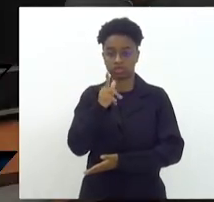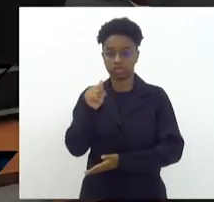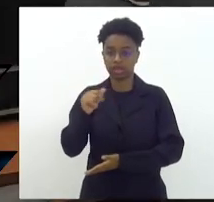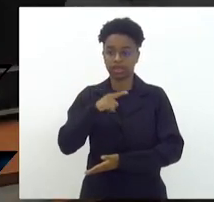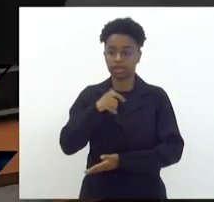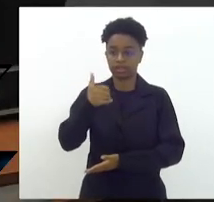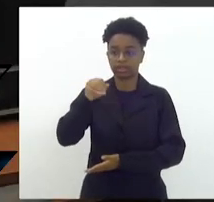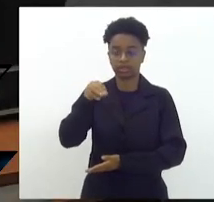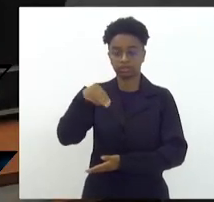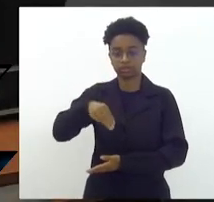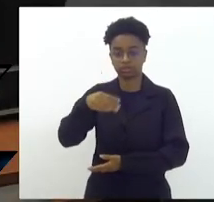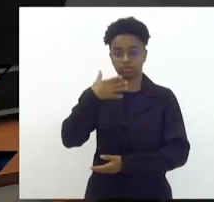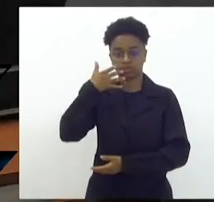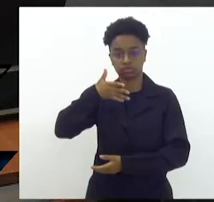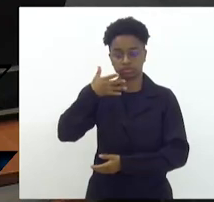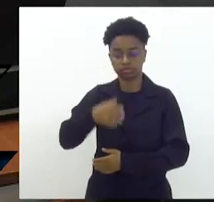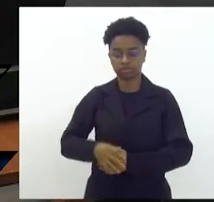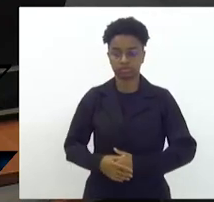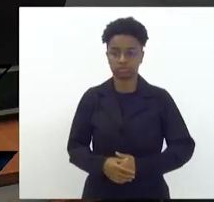minutos